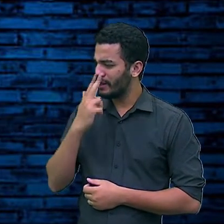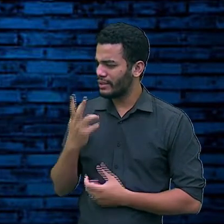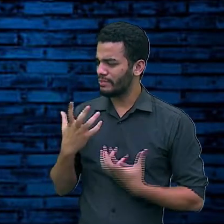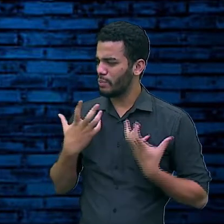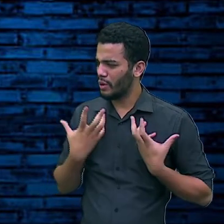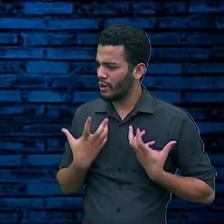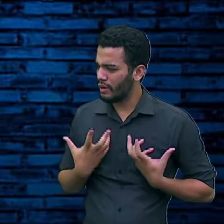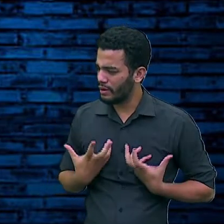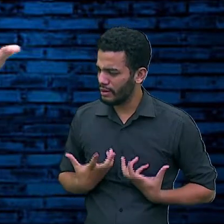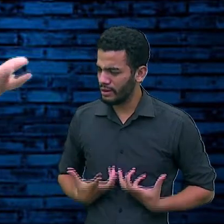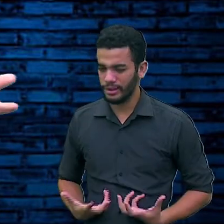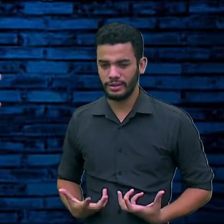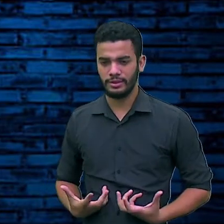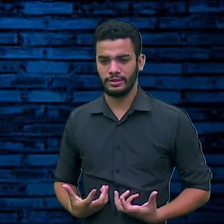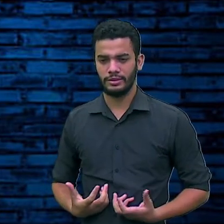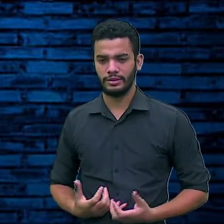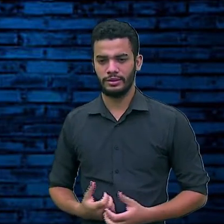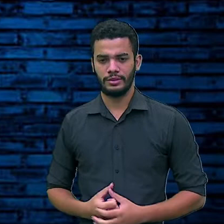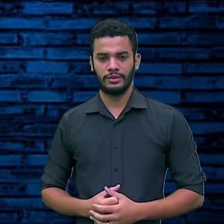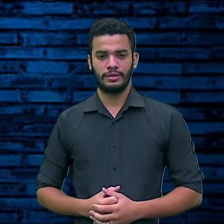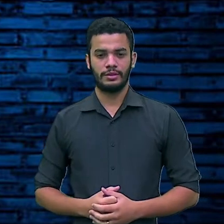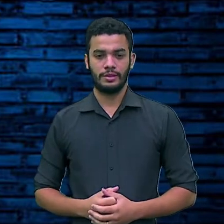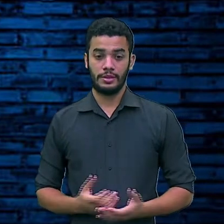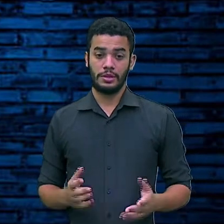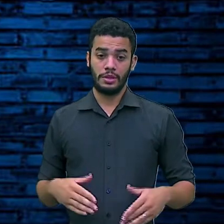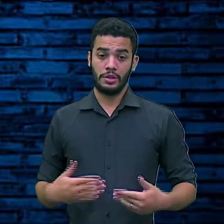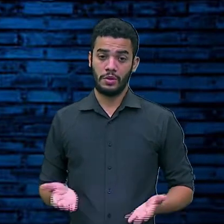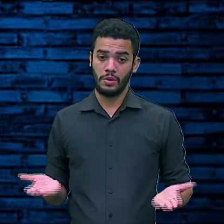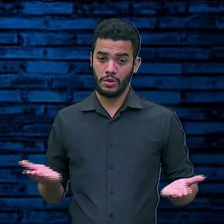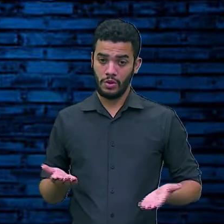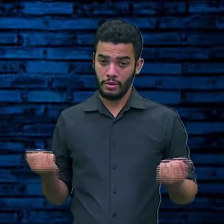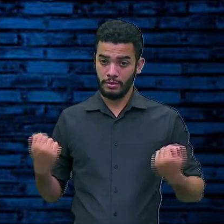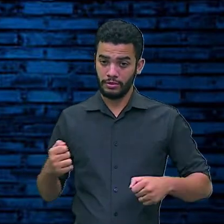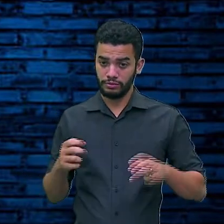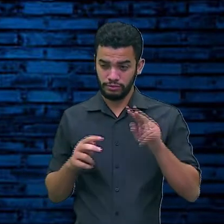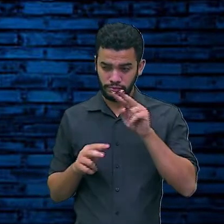E aí, eu preciso analisar. E, estudante, ó,